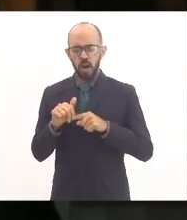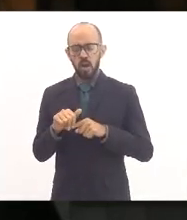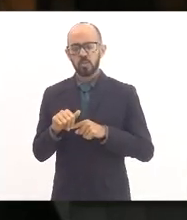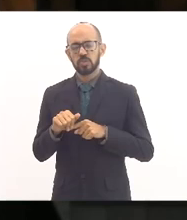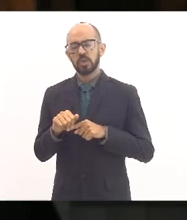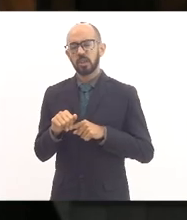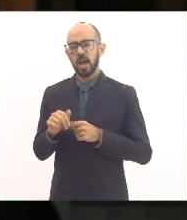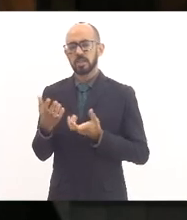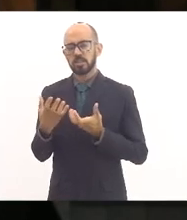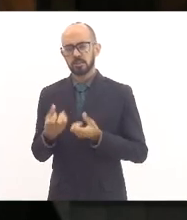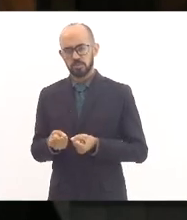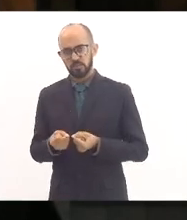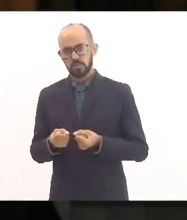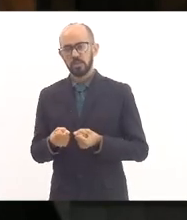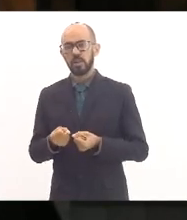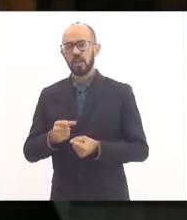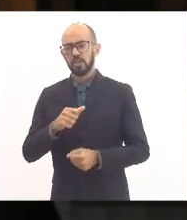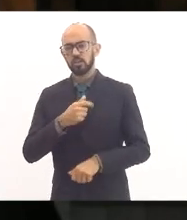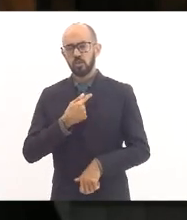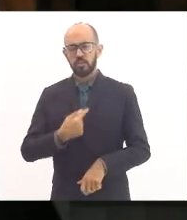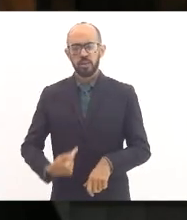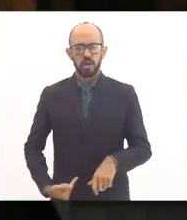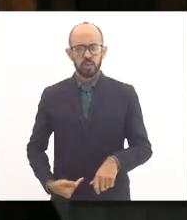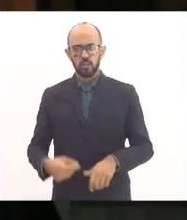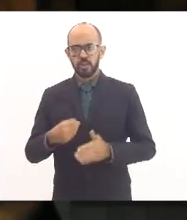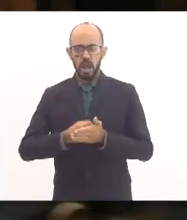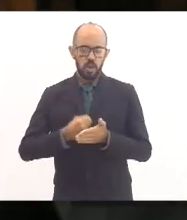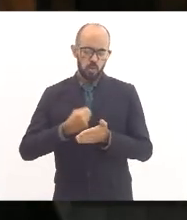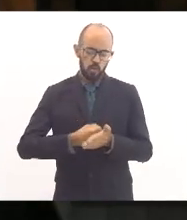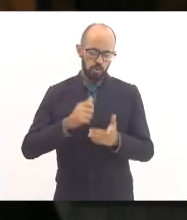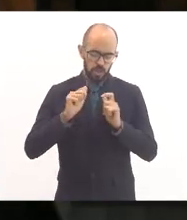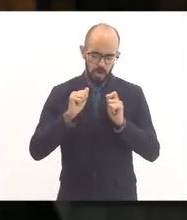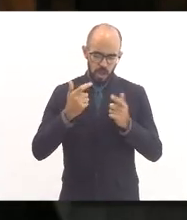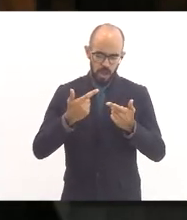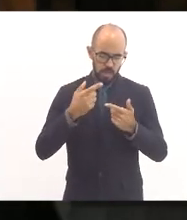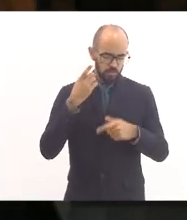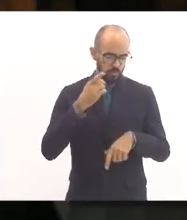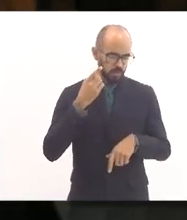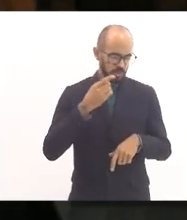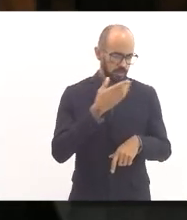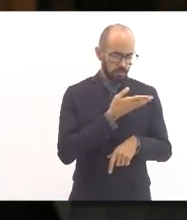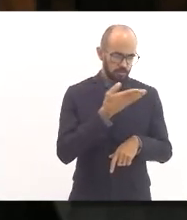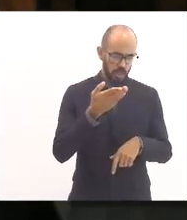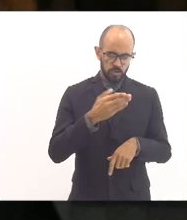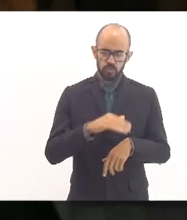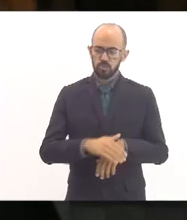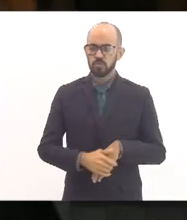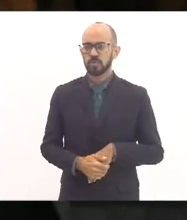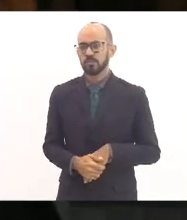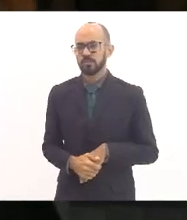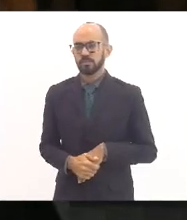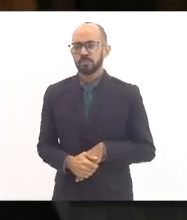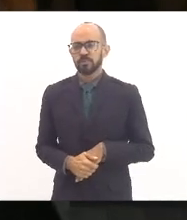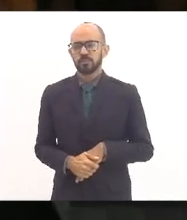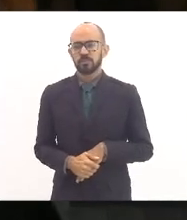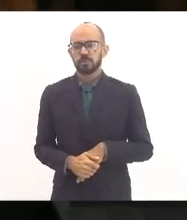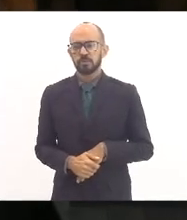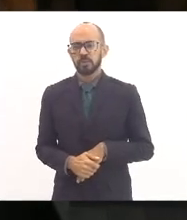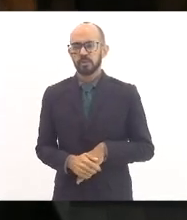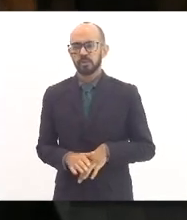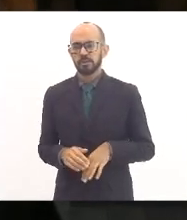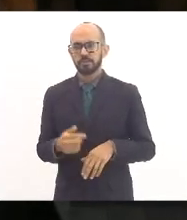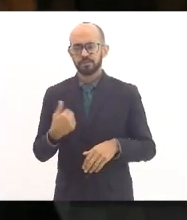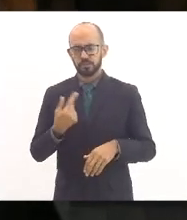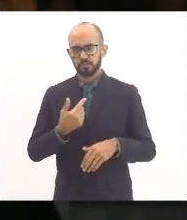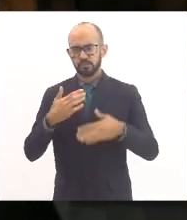outra parte também a luta feita por esta casa e por isso deputados que foram denominados o que a gente